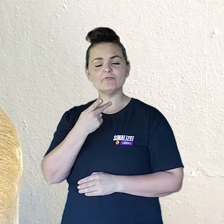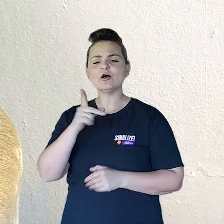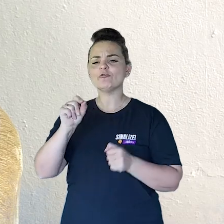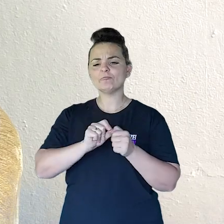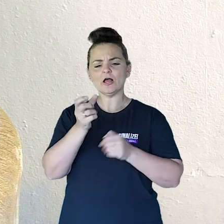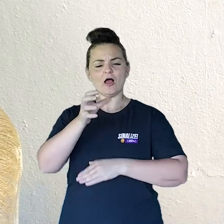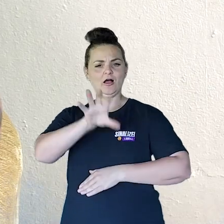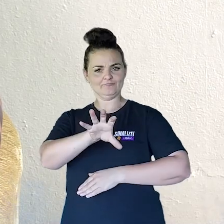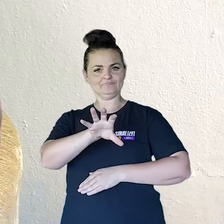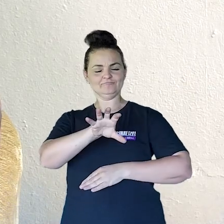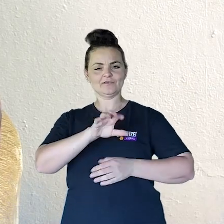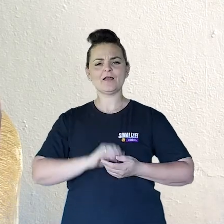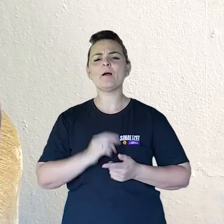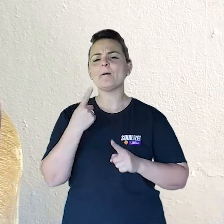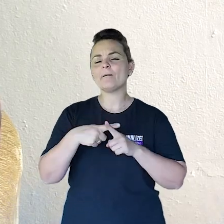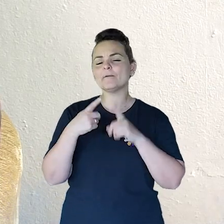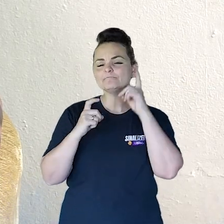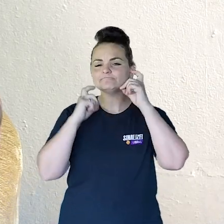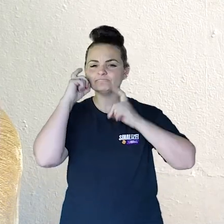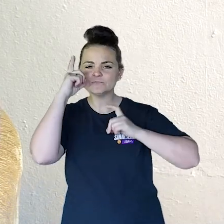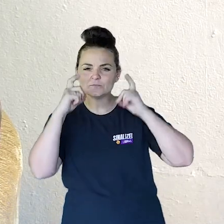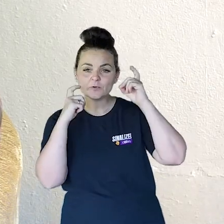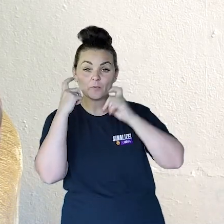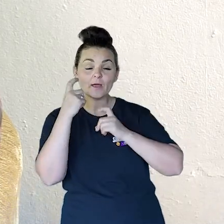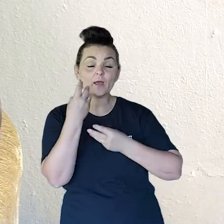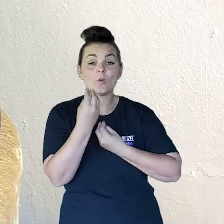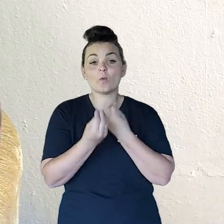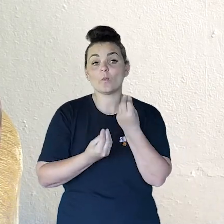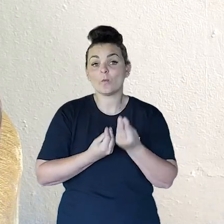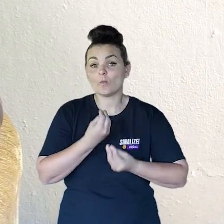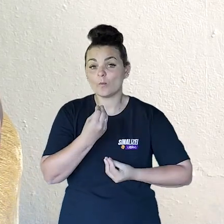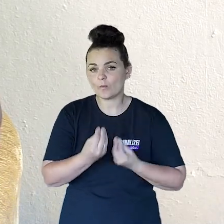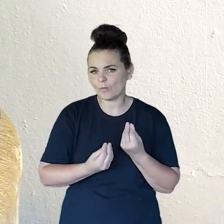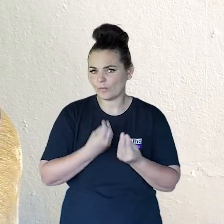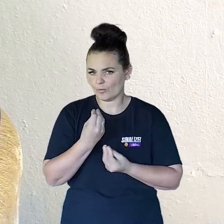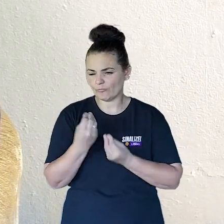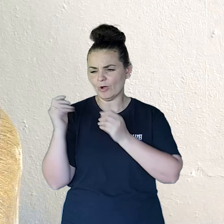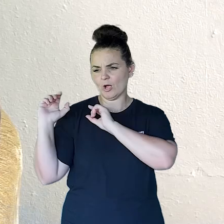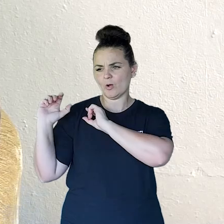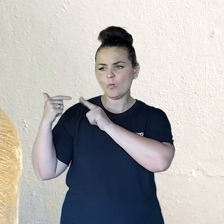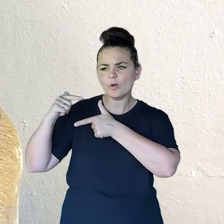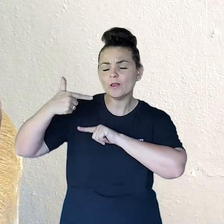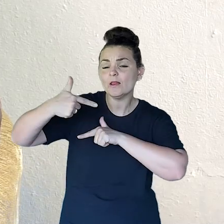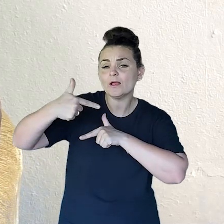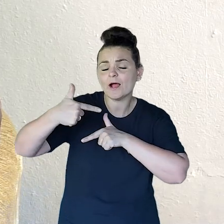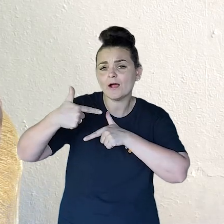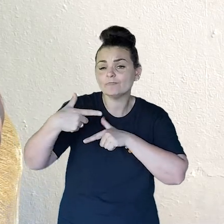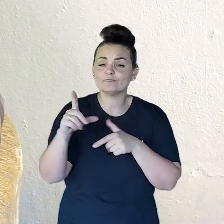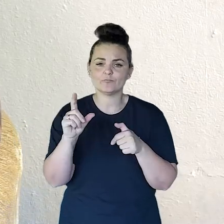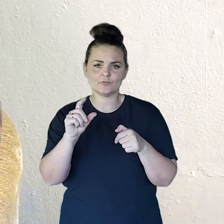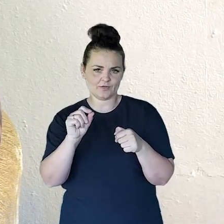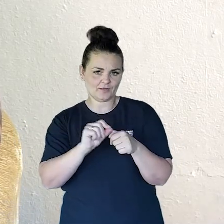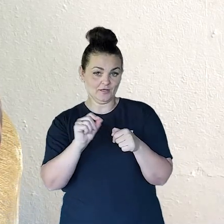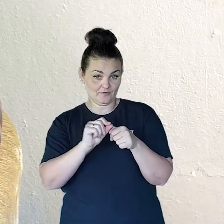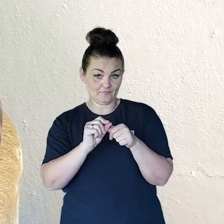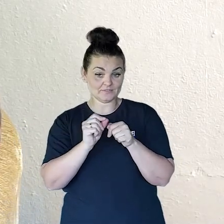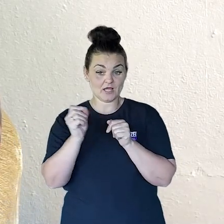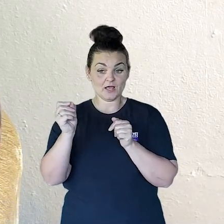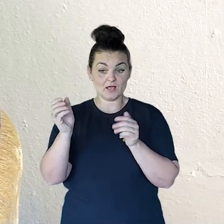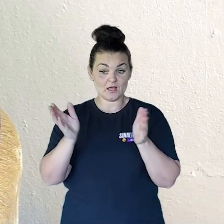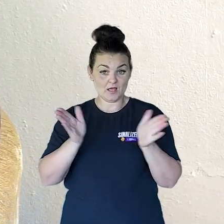porque eu sempre me preocupei com a forma e com o legado que deixaria essa